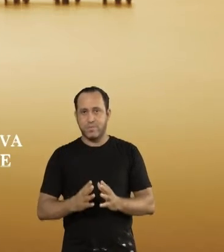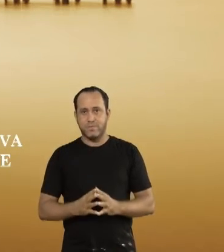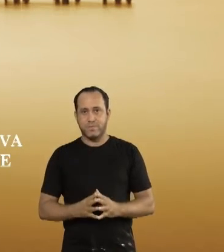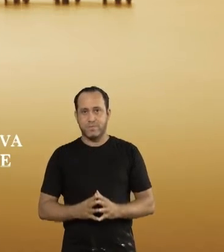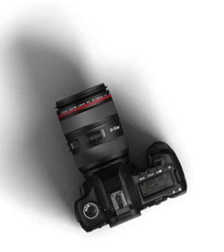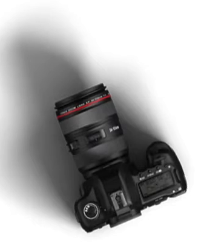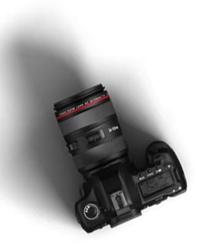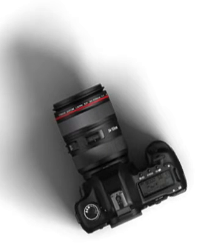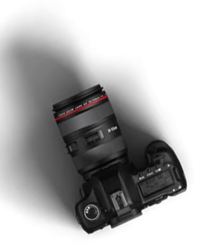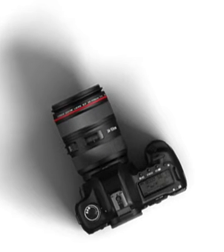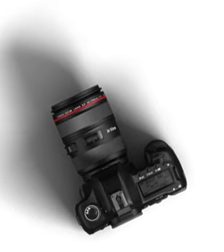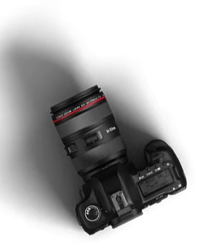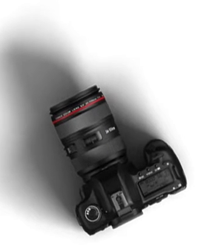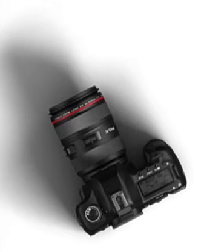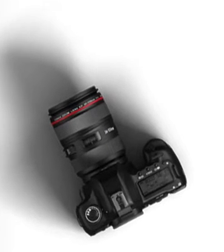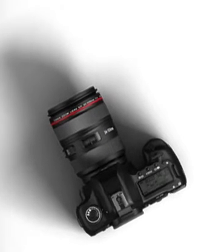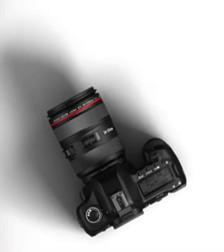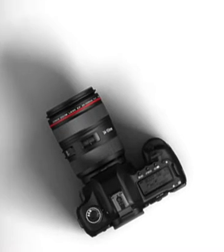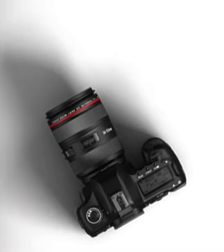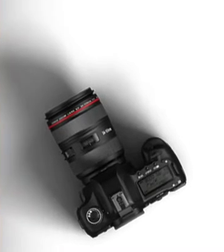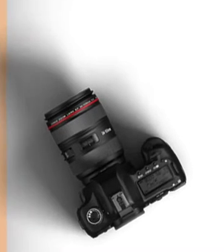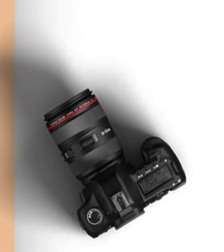Sergipe.